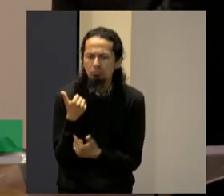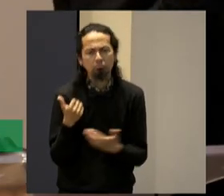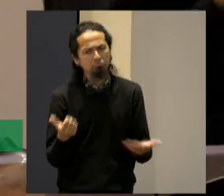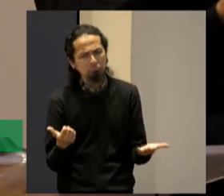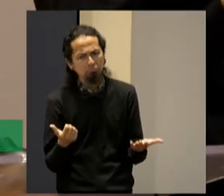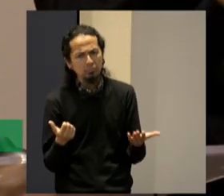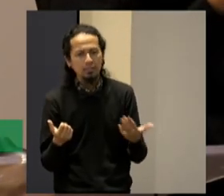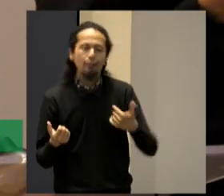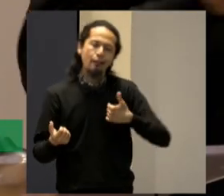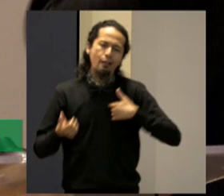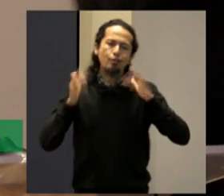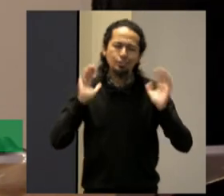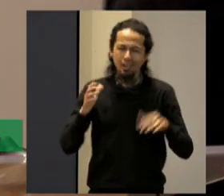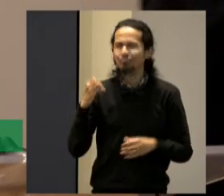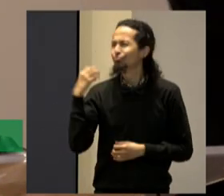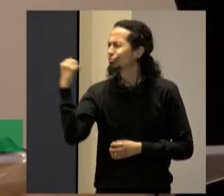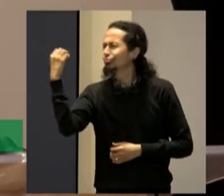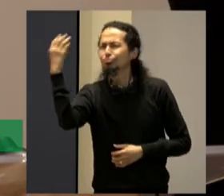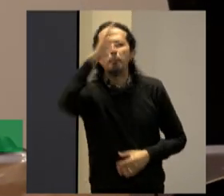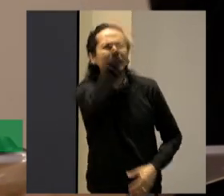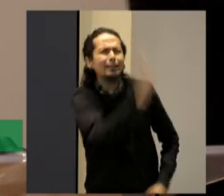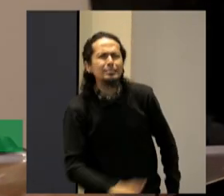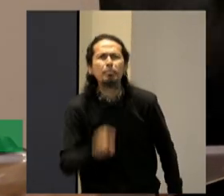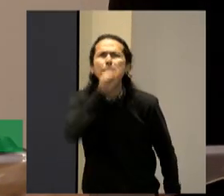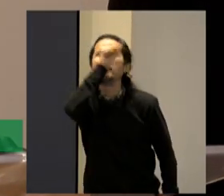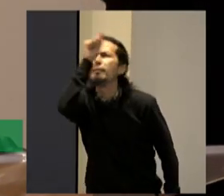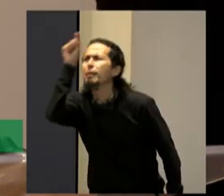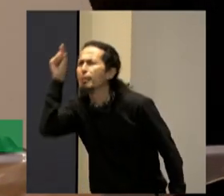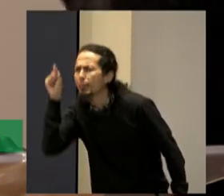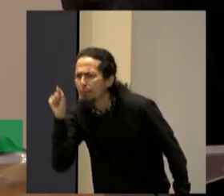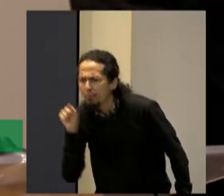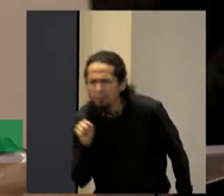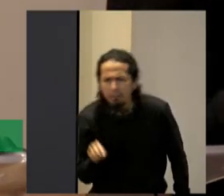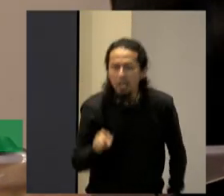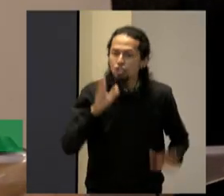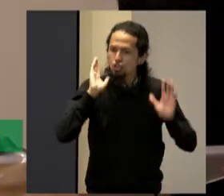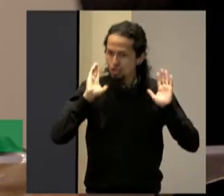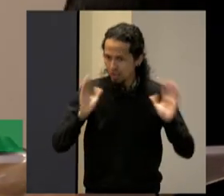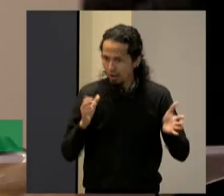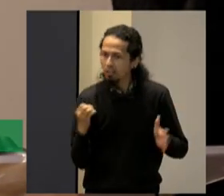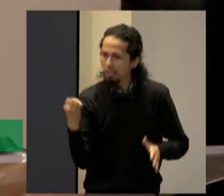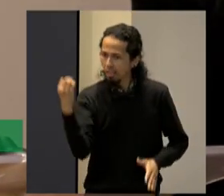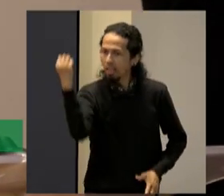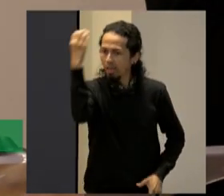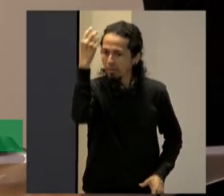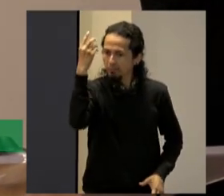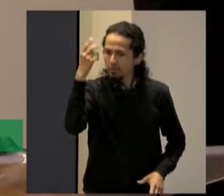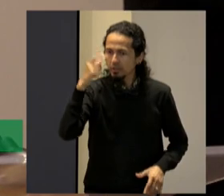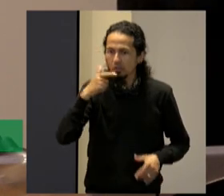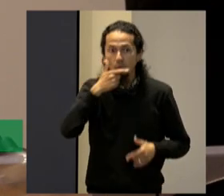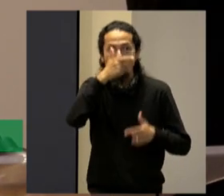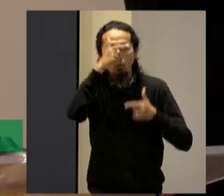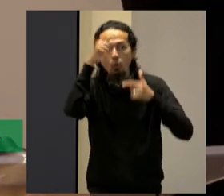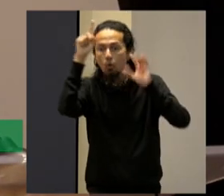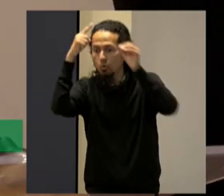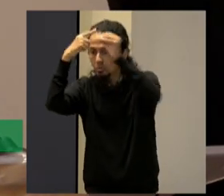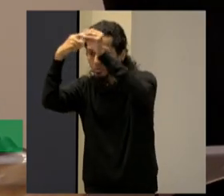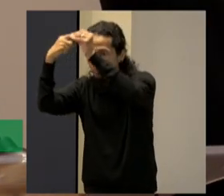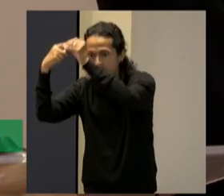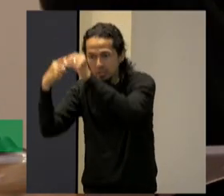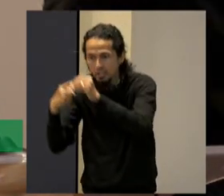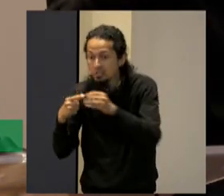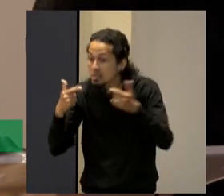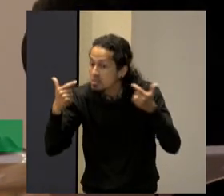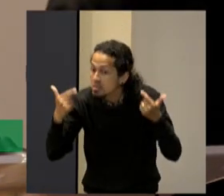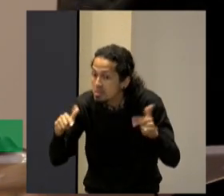ando por esse país, e olha que eu dialogo com a educação em qualquer canto dessa nação, nenhuma outra rede que eu